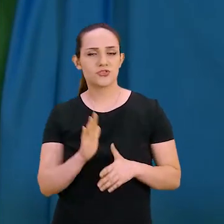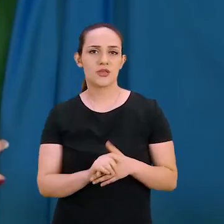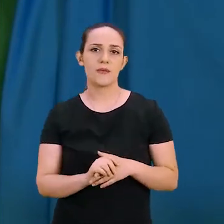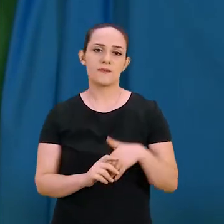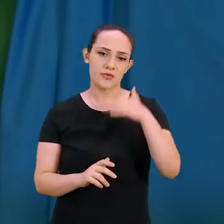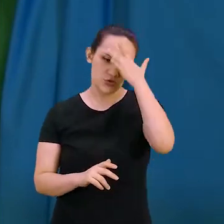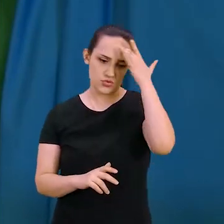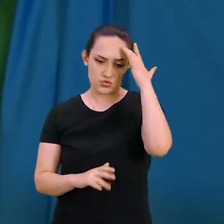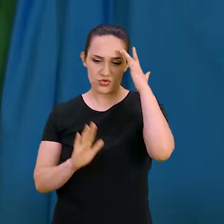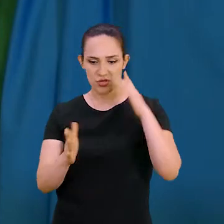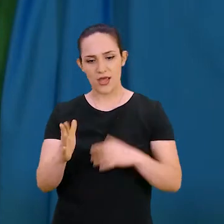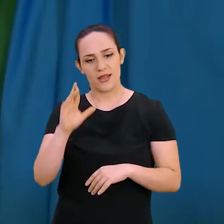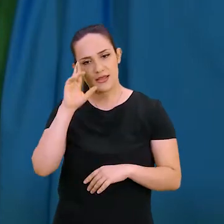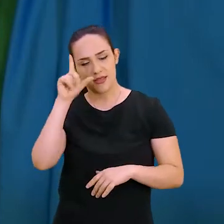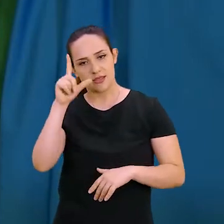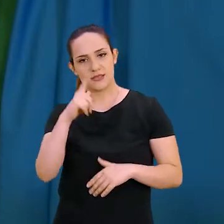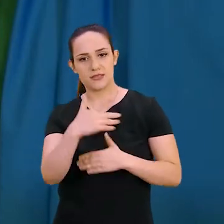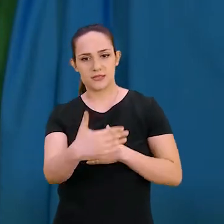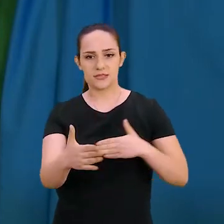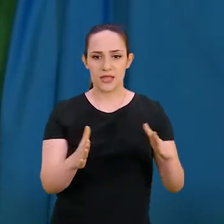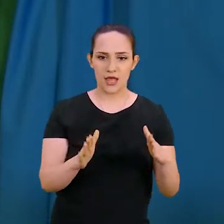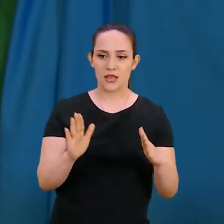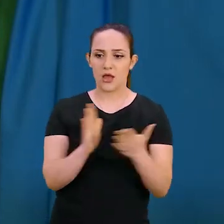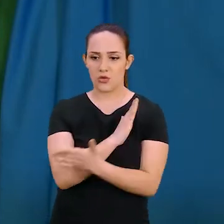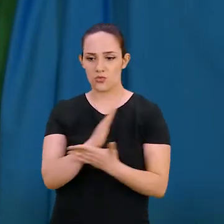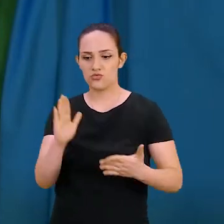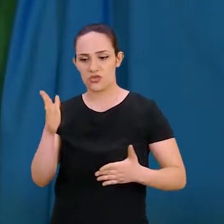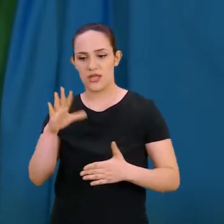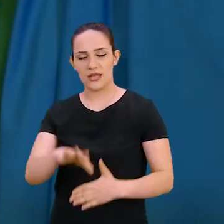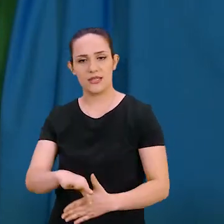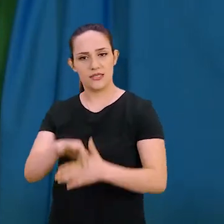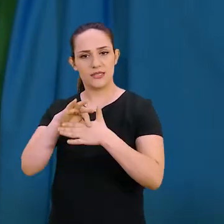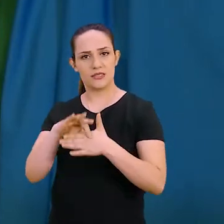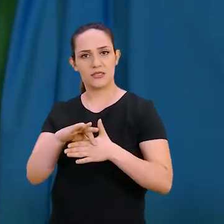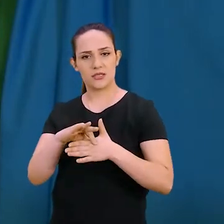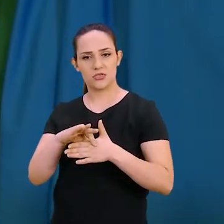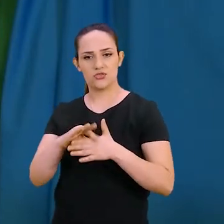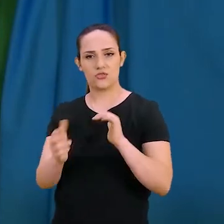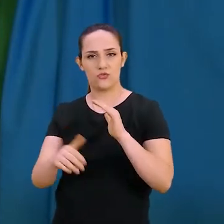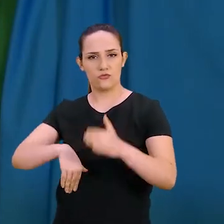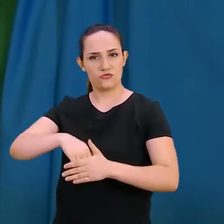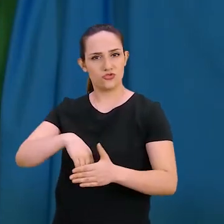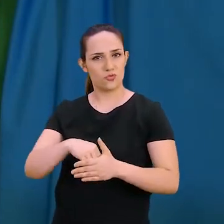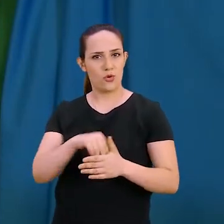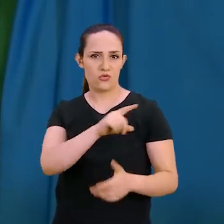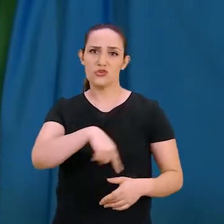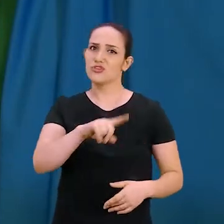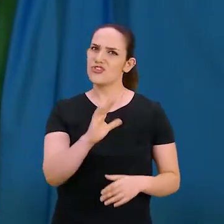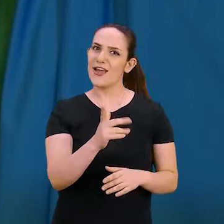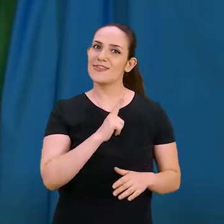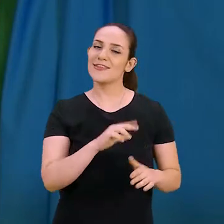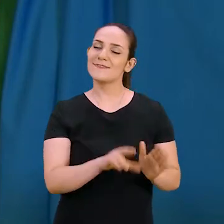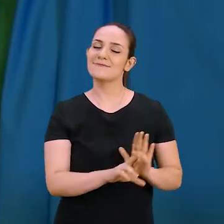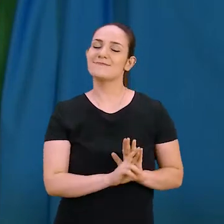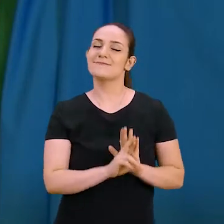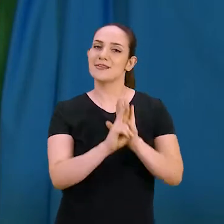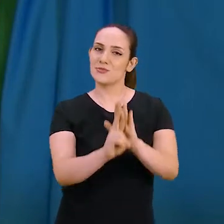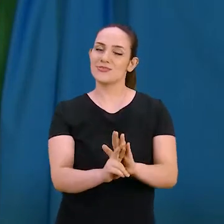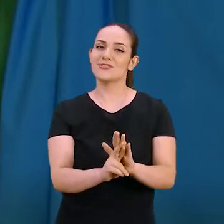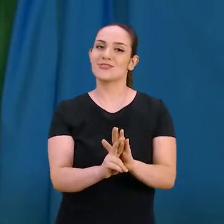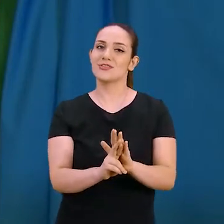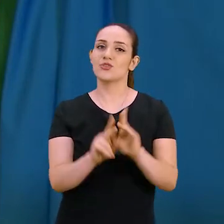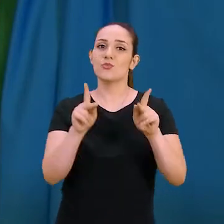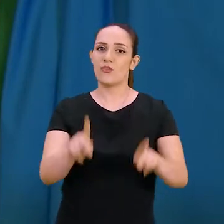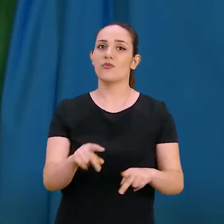o chefe do time de futebol. Então eles acabam percebendo a importância de você escolher bem a pessoa que vai